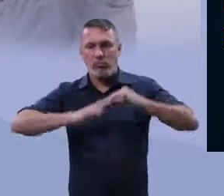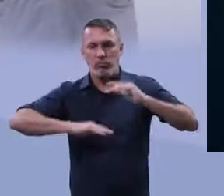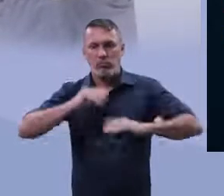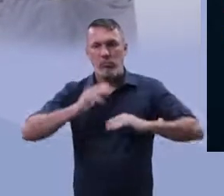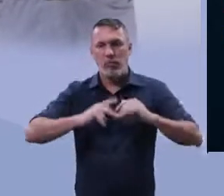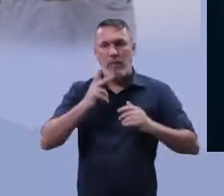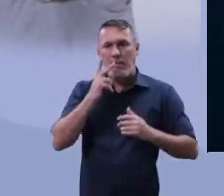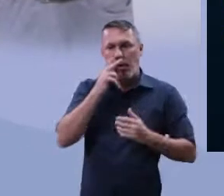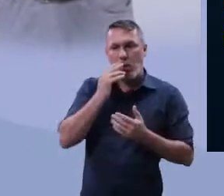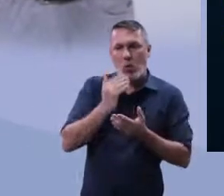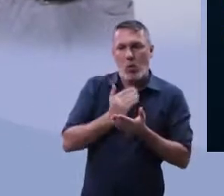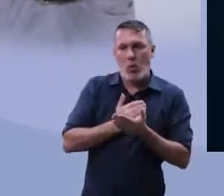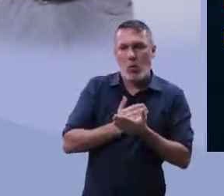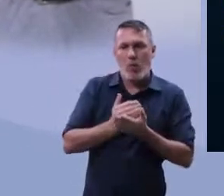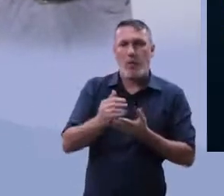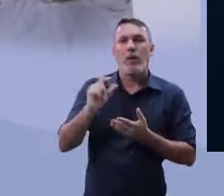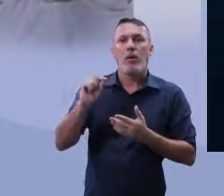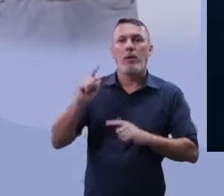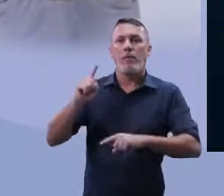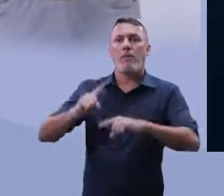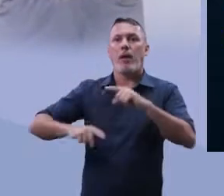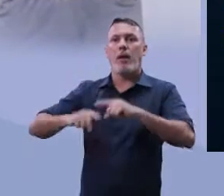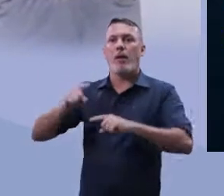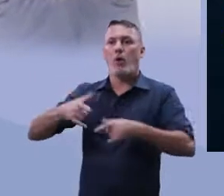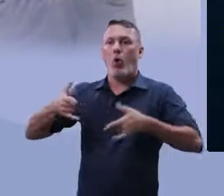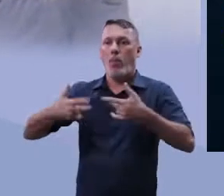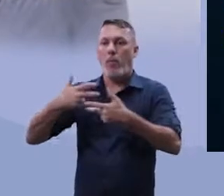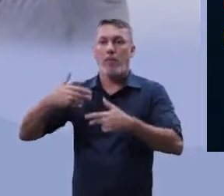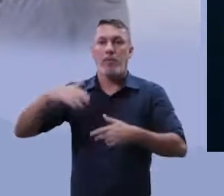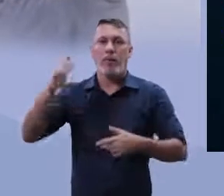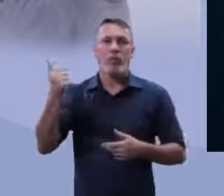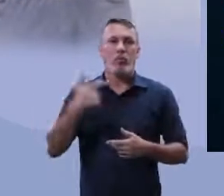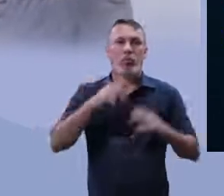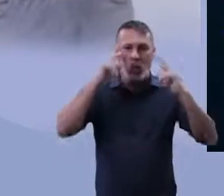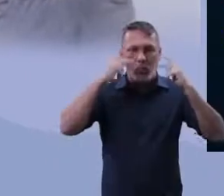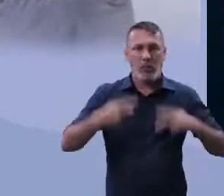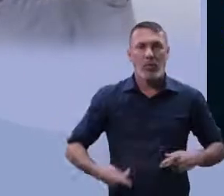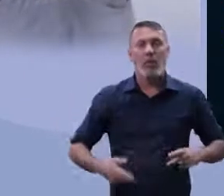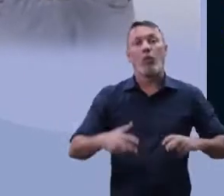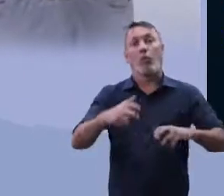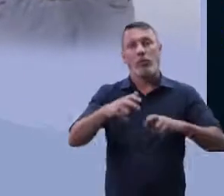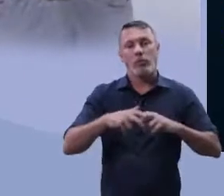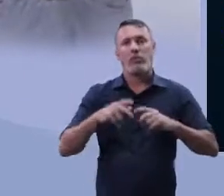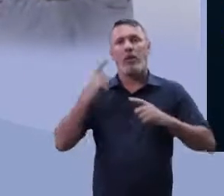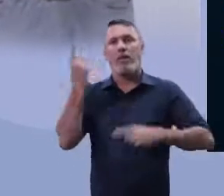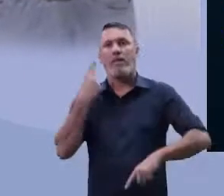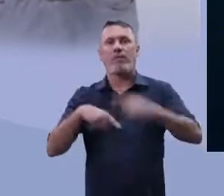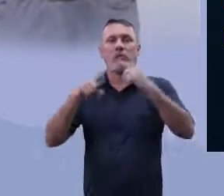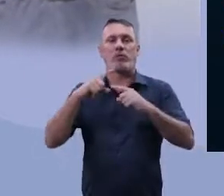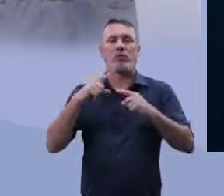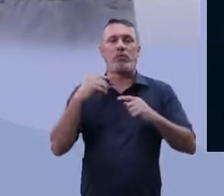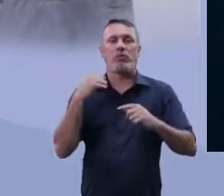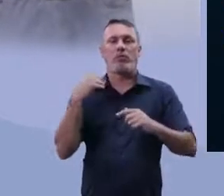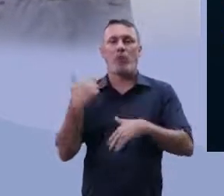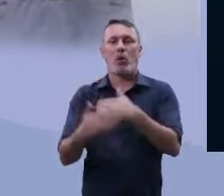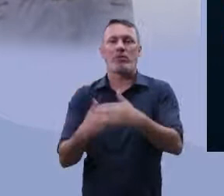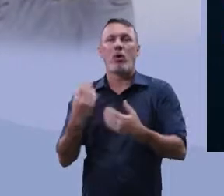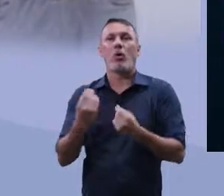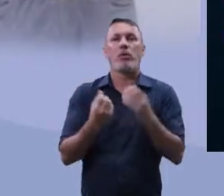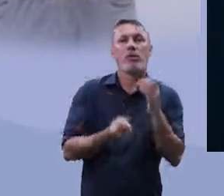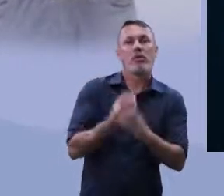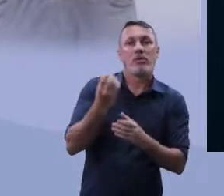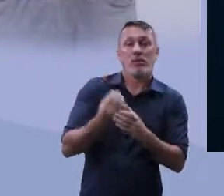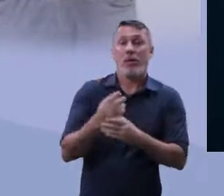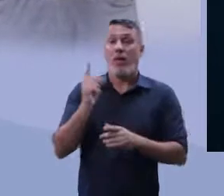começou a fazer com que máquinas produzissem mais. E aí nós tivemos uma evolução nesse